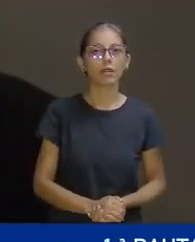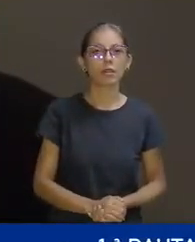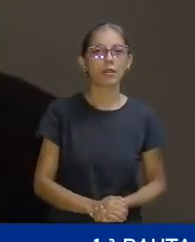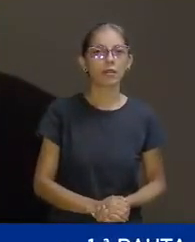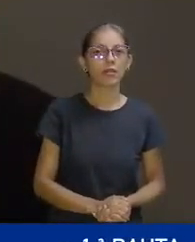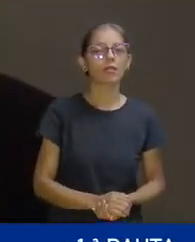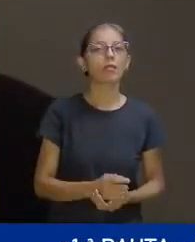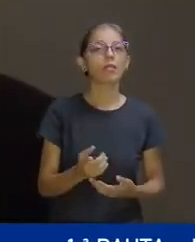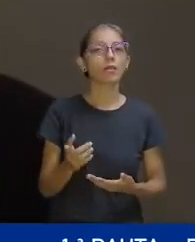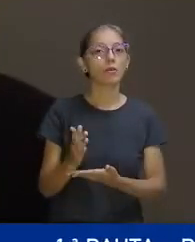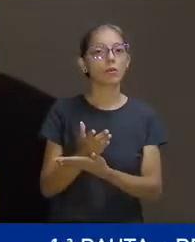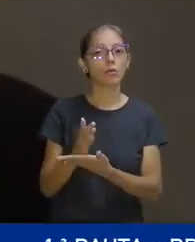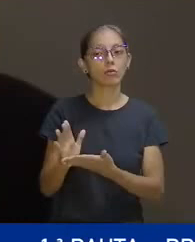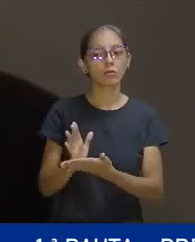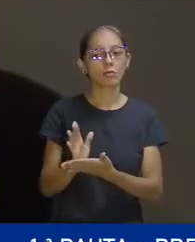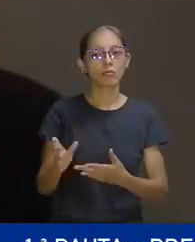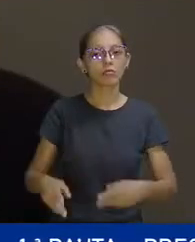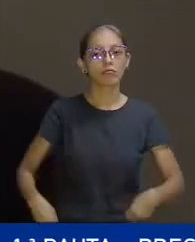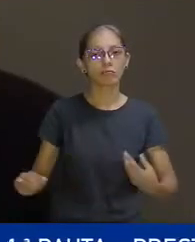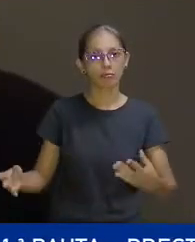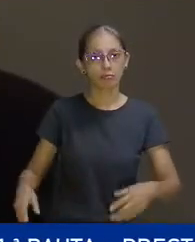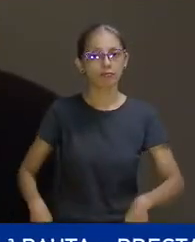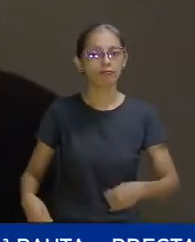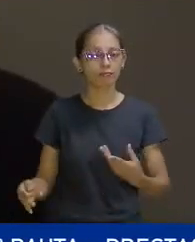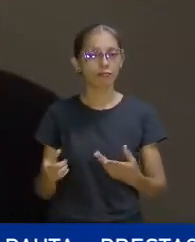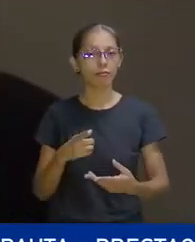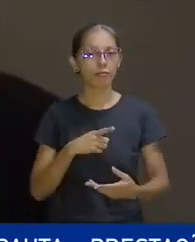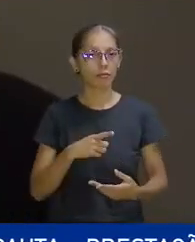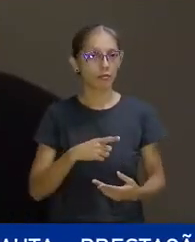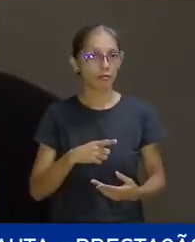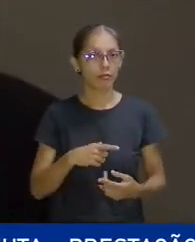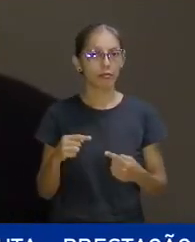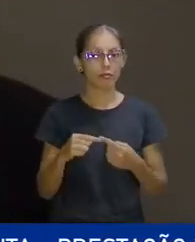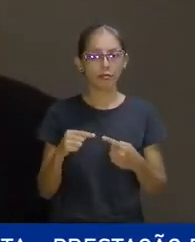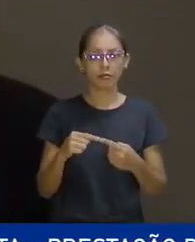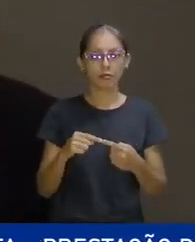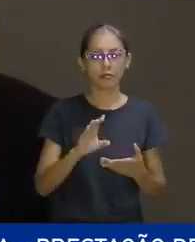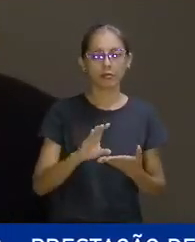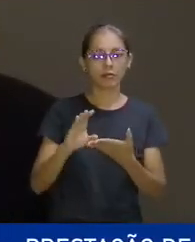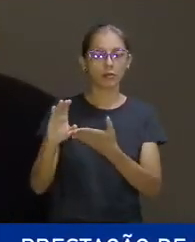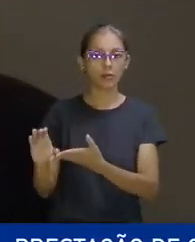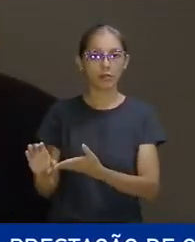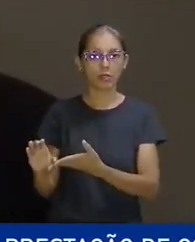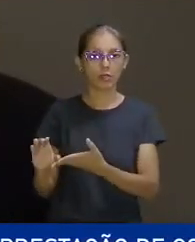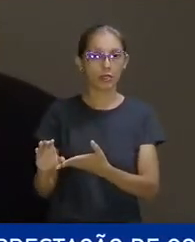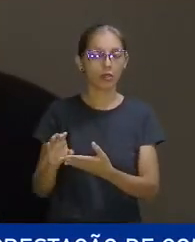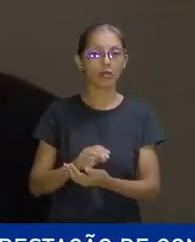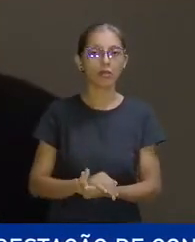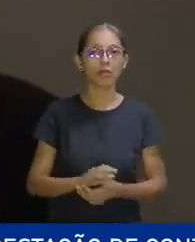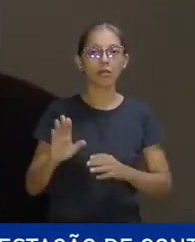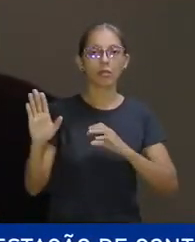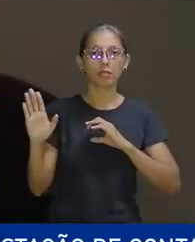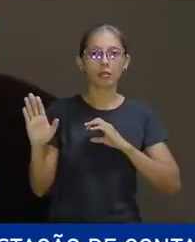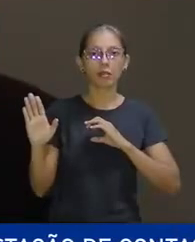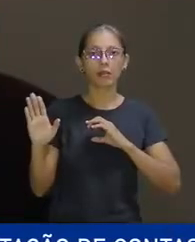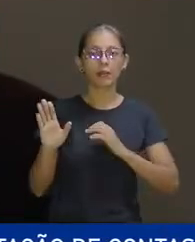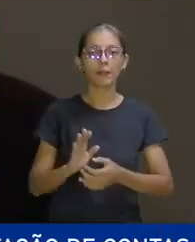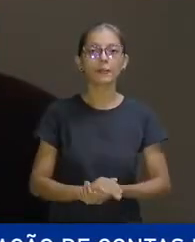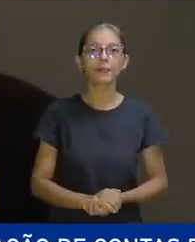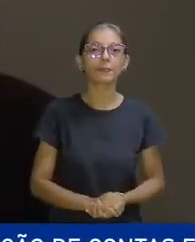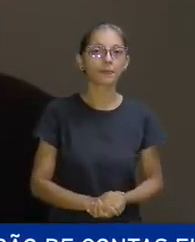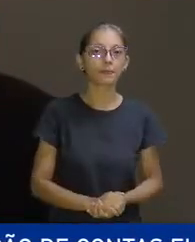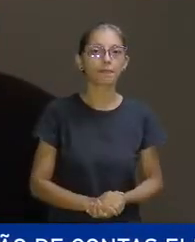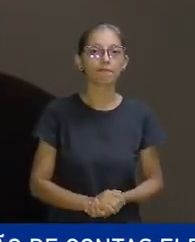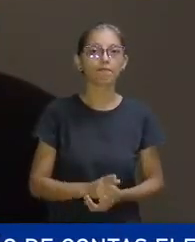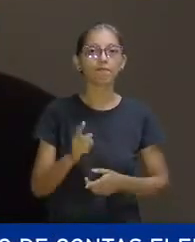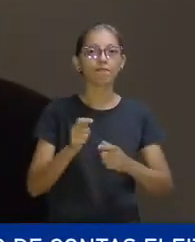gastos realizados com recursos públicos, à luz dos princípios inscritos no artigo 37 da Constituição da República, notadamente o